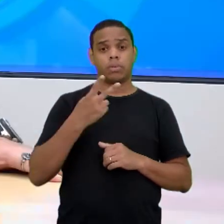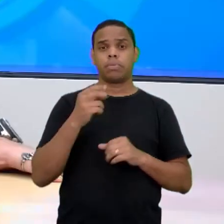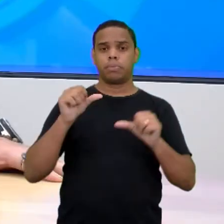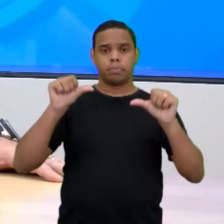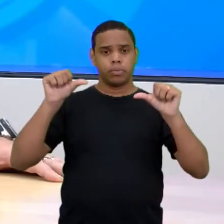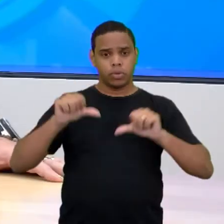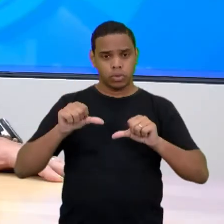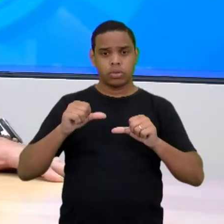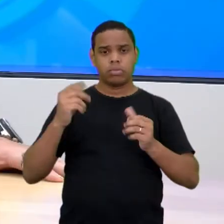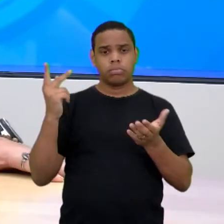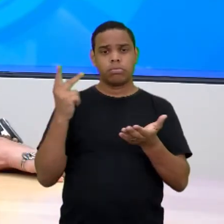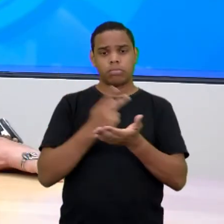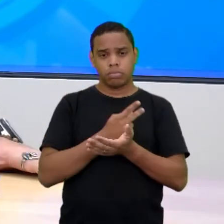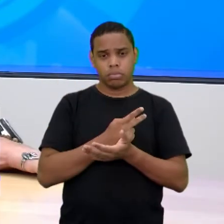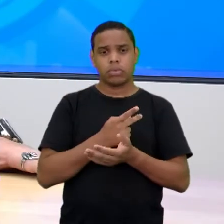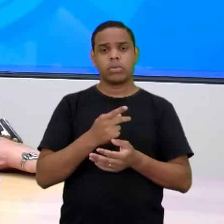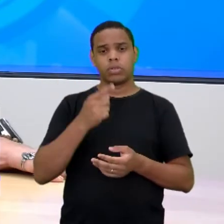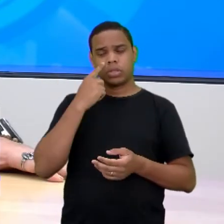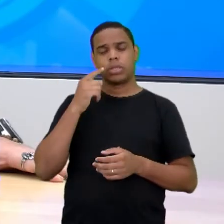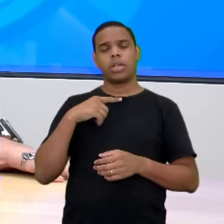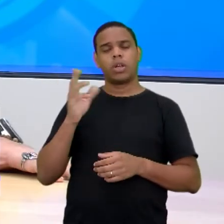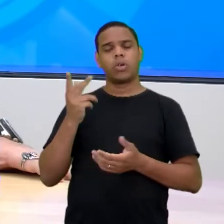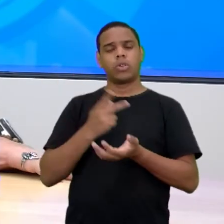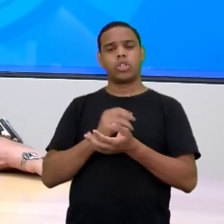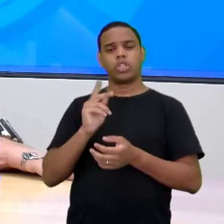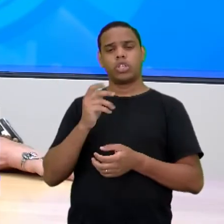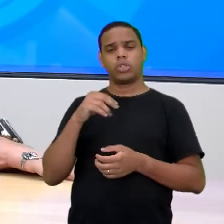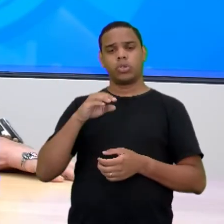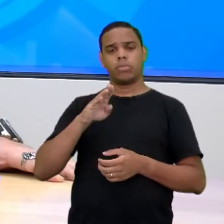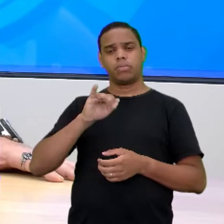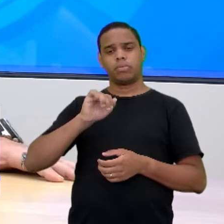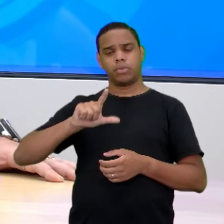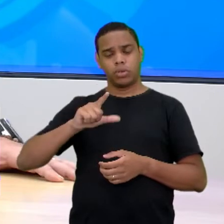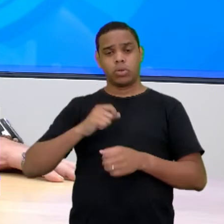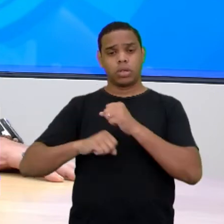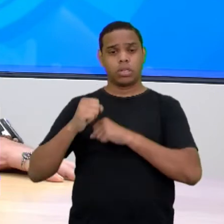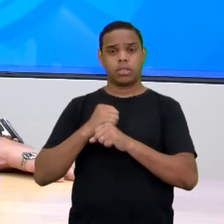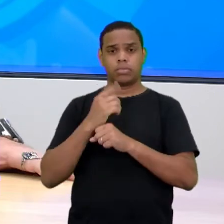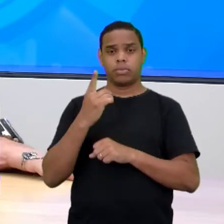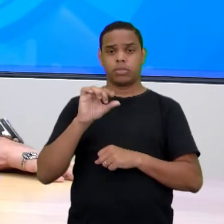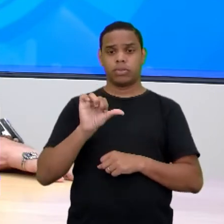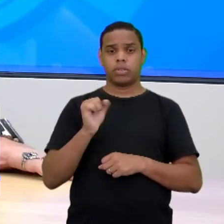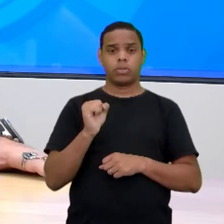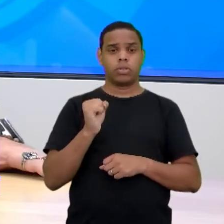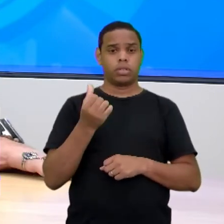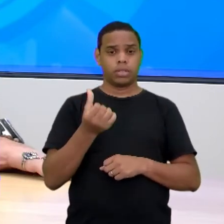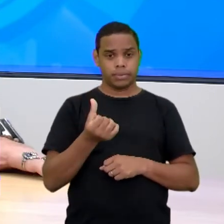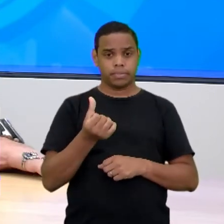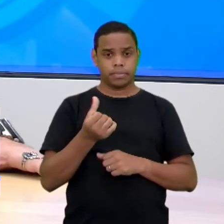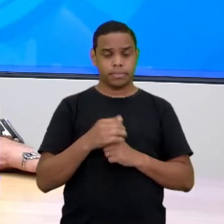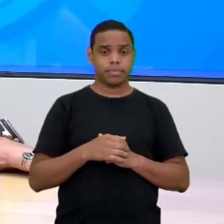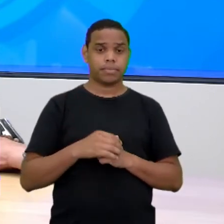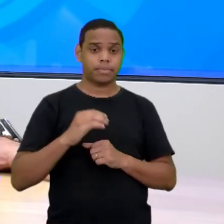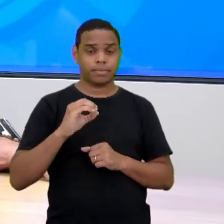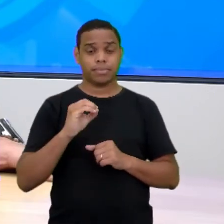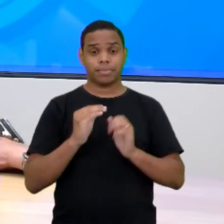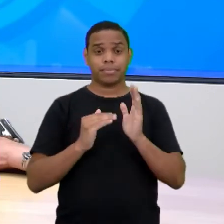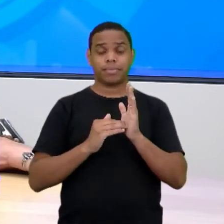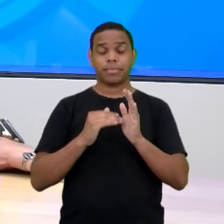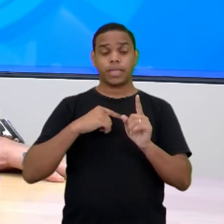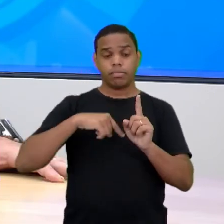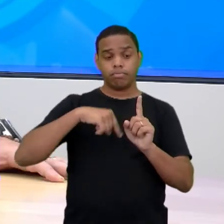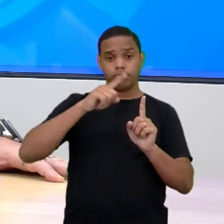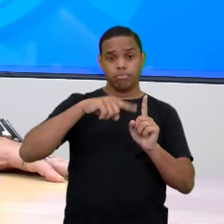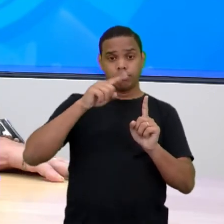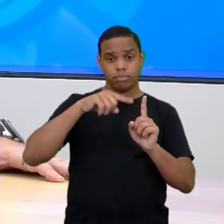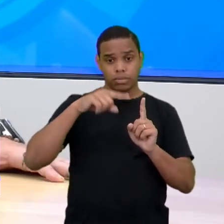pior, só perde aí para Chernobyl, né? Em 1986, né? Mas numa escala aí de 0 a 10, a intensidade